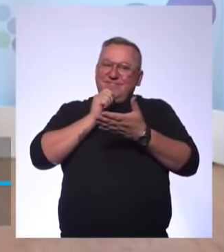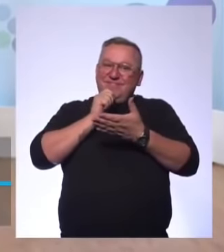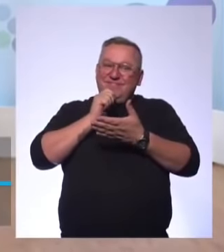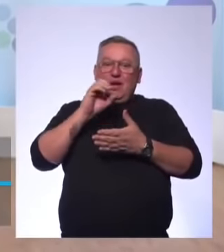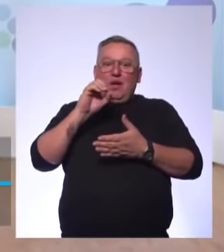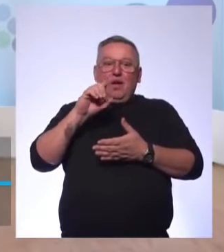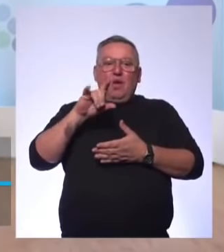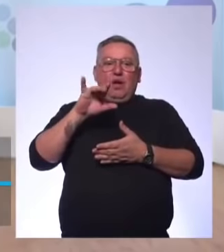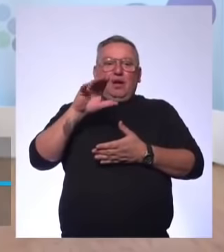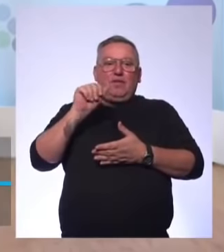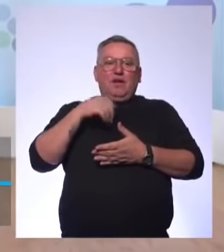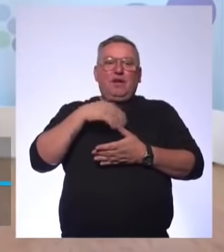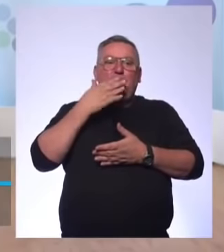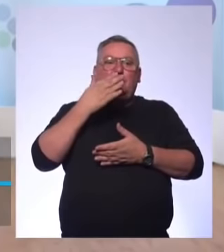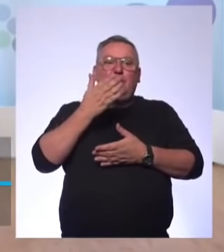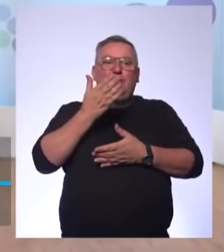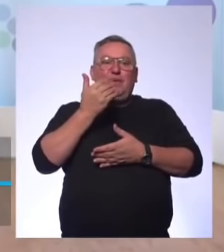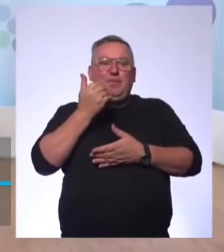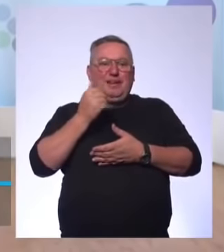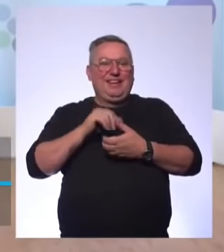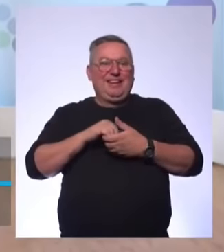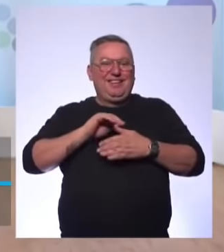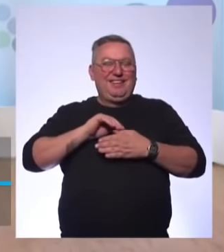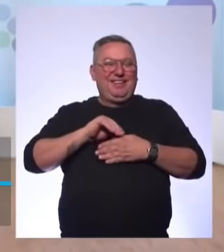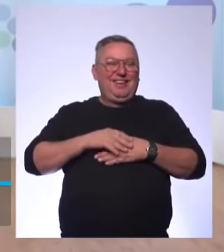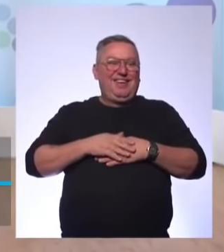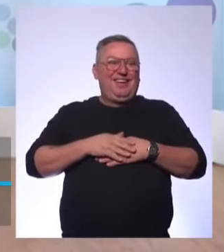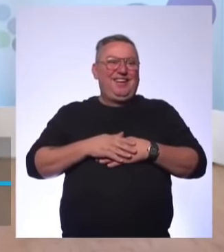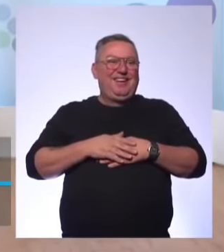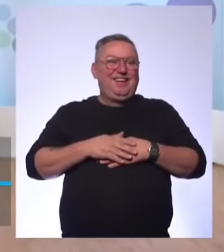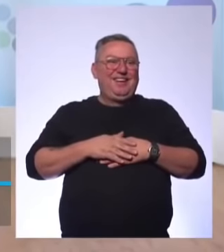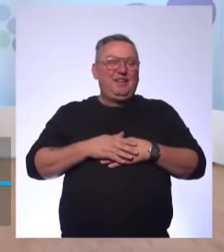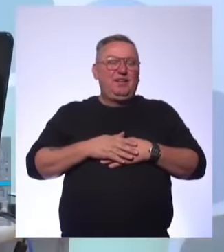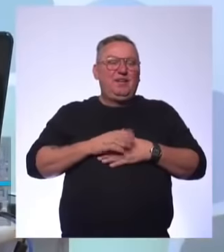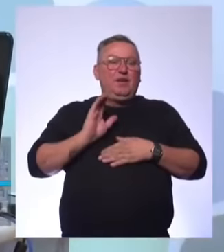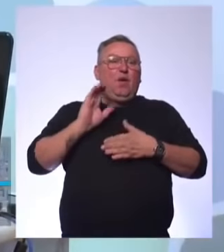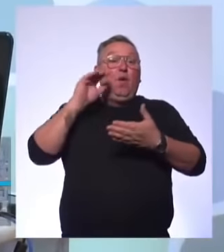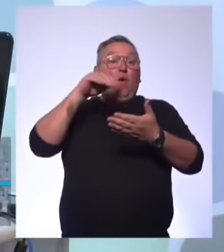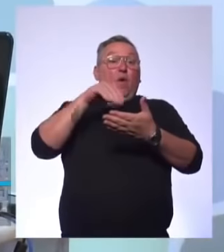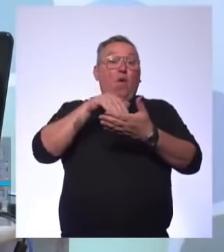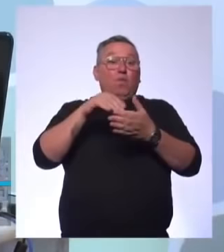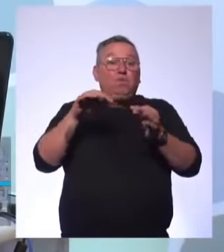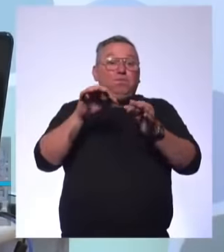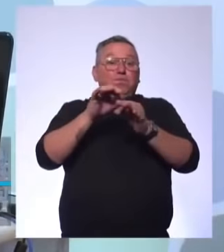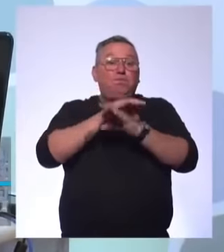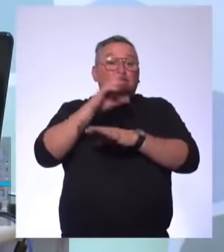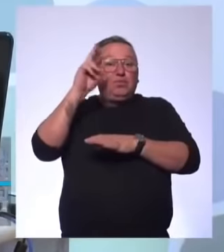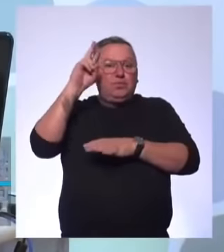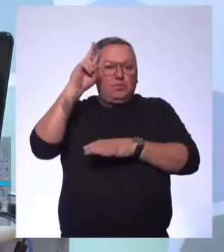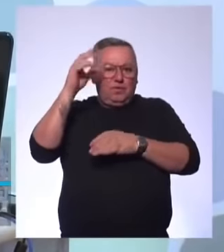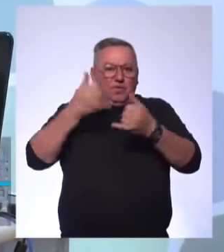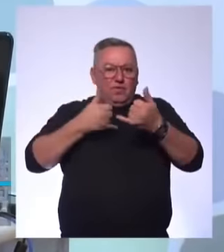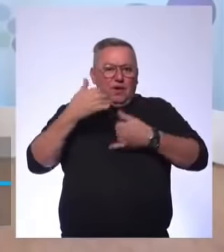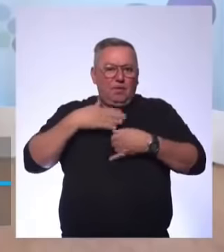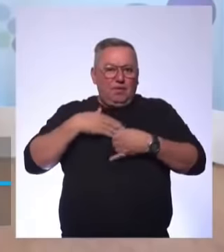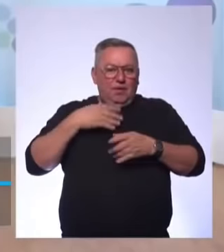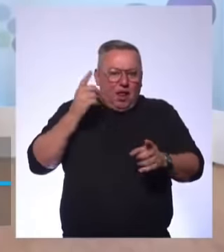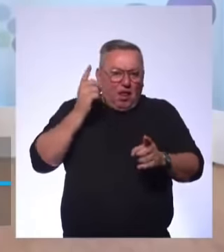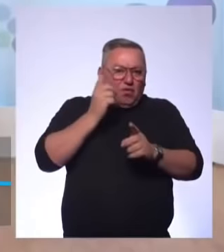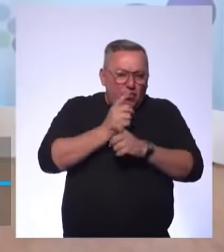tá pedindo comidinha. Tá pedindo. Então vamos lá. Qual foi o final que você deu para essa história aqui? Conta pra Ela gente. achou o